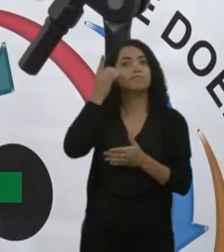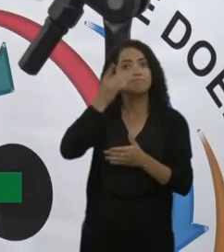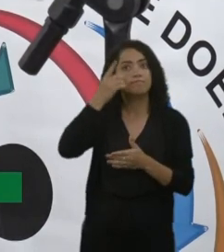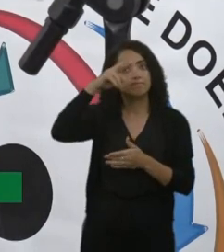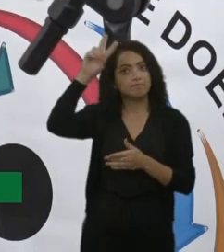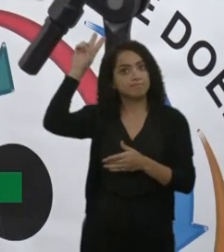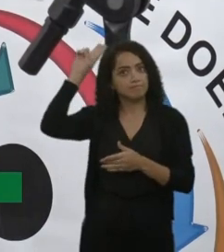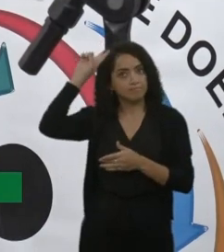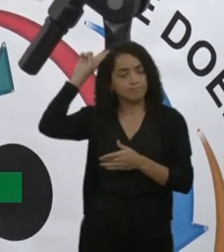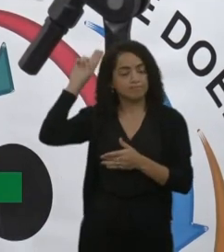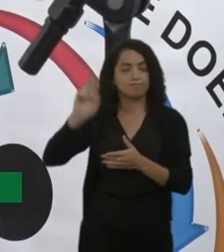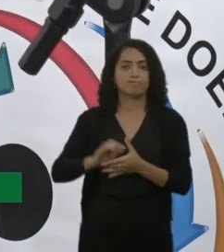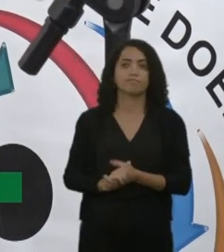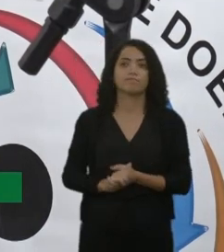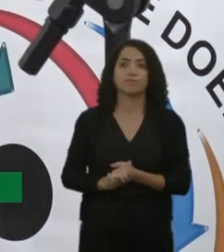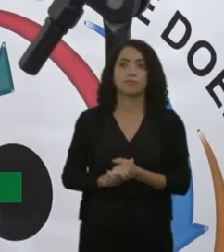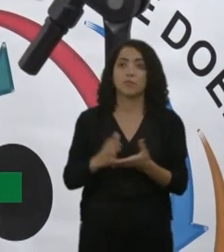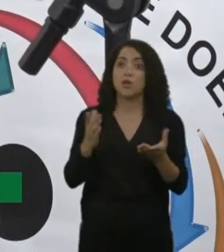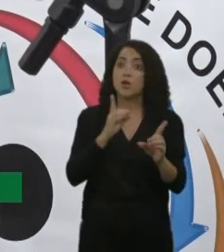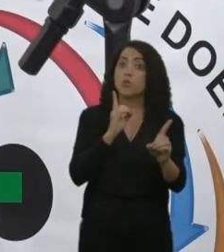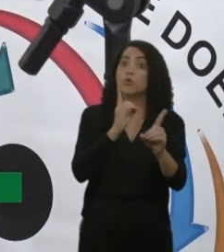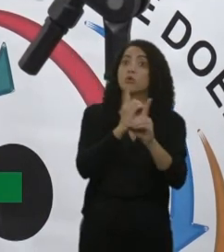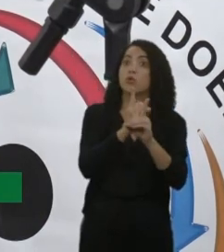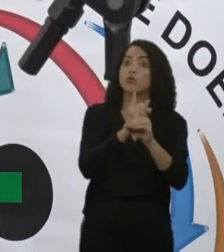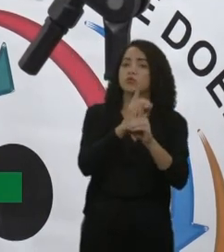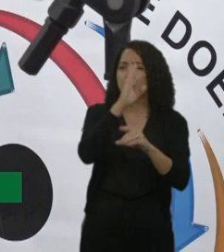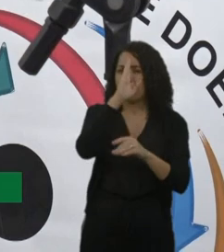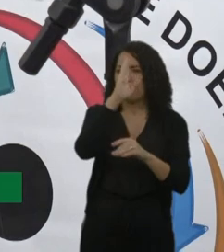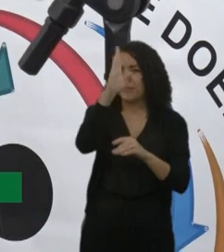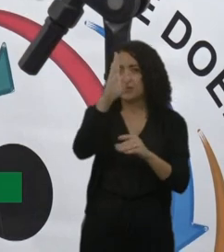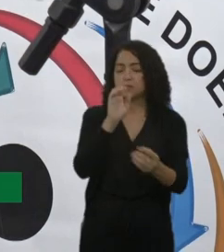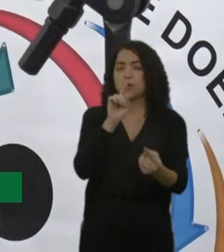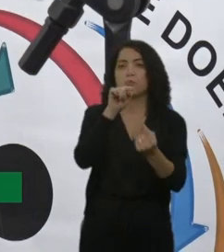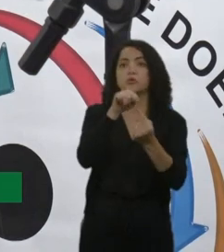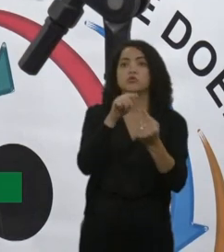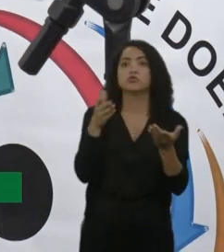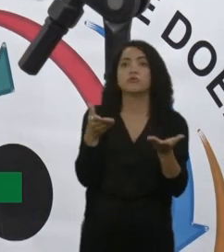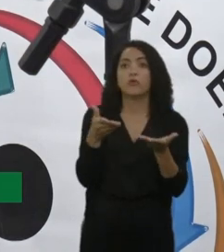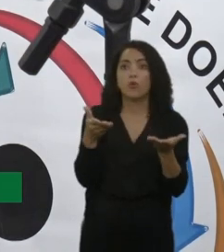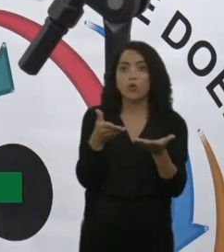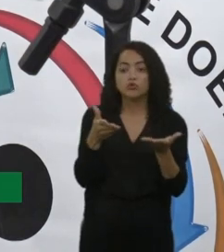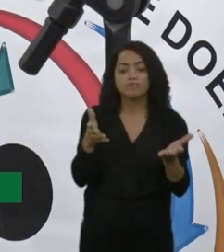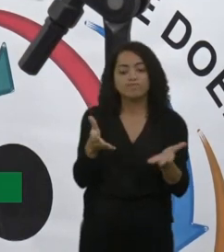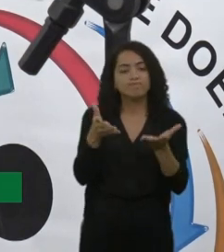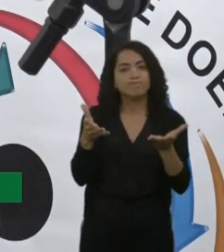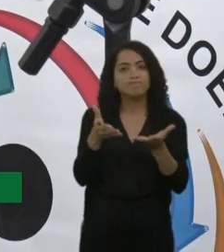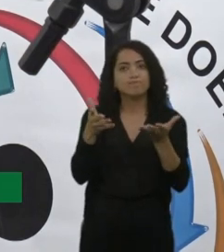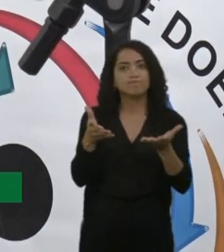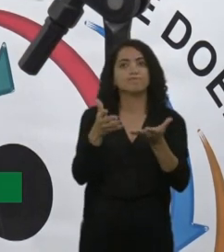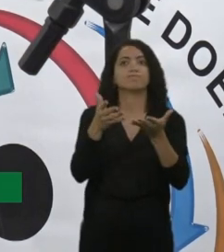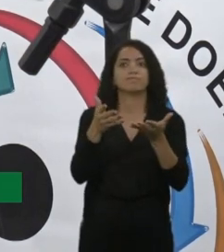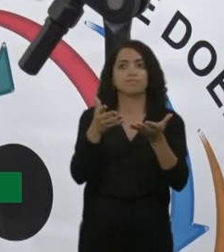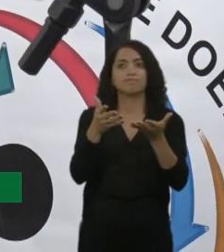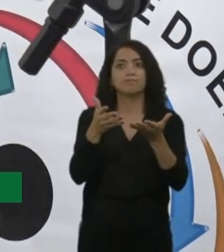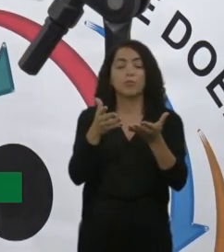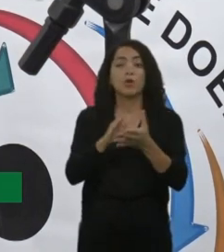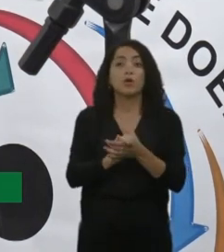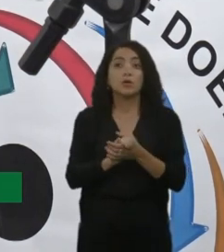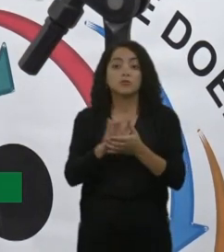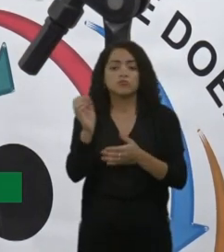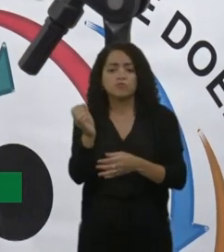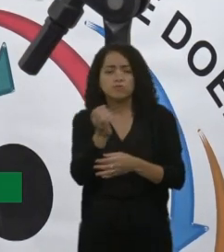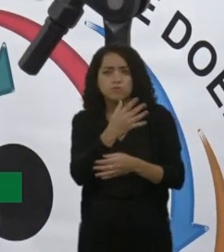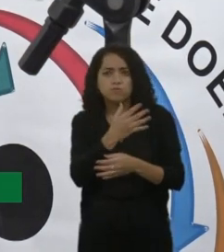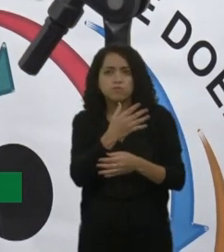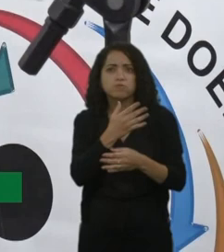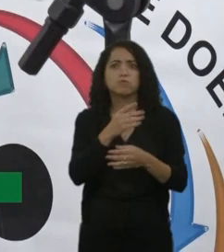Caropreso. O encontro tem como principal objetivo hoje promover a atualização sobre as questões que